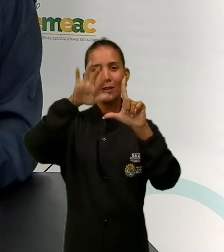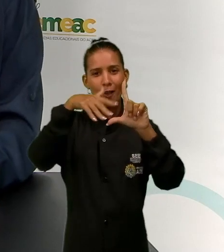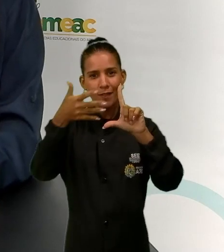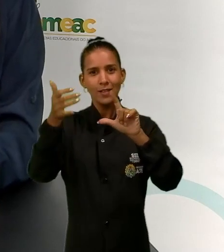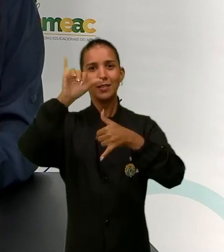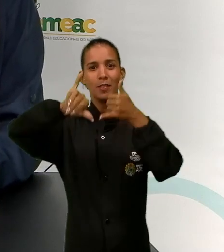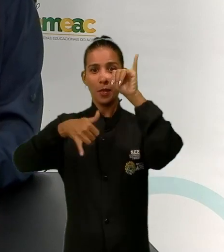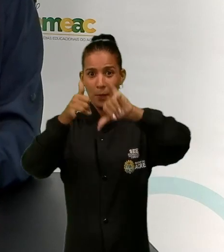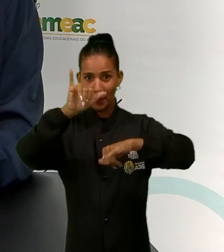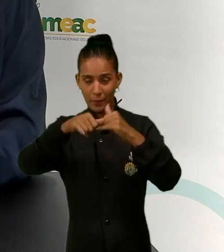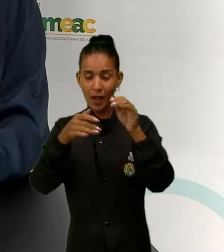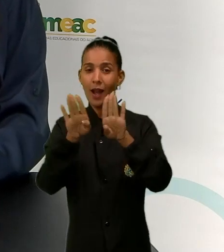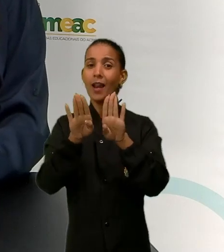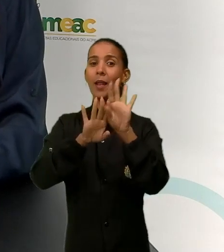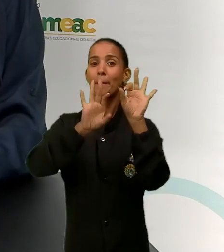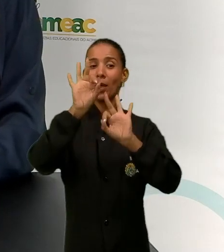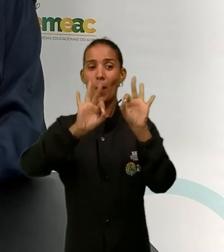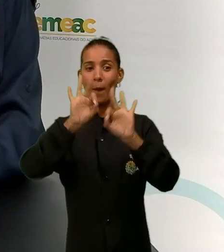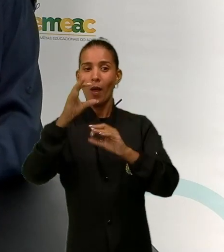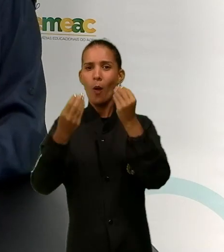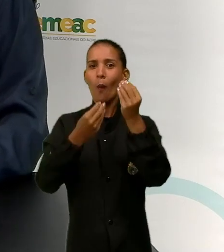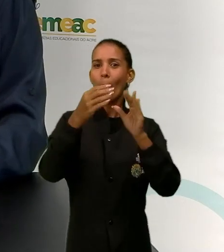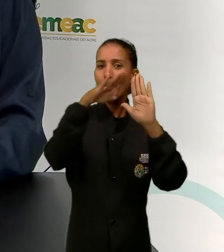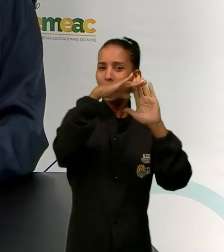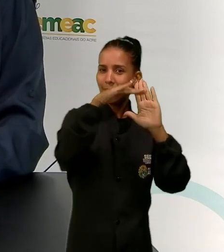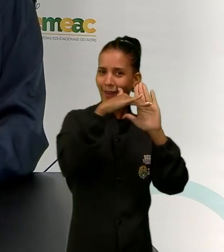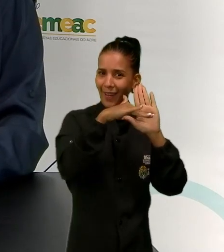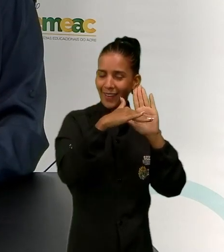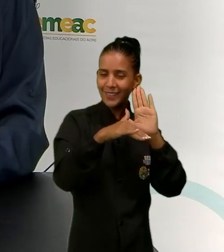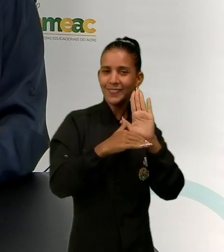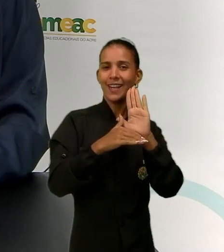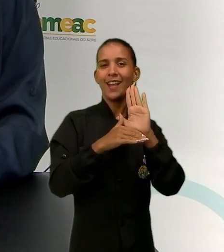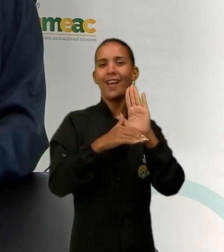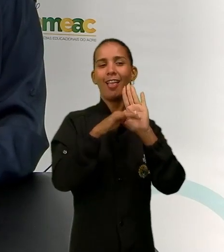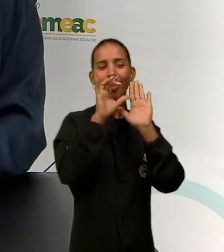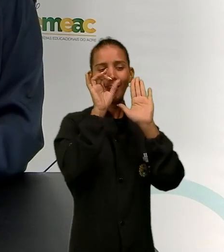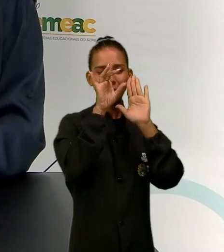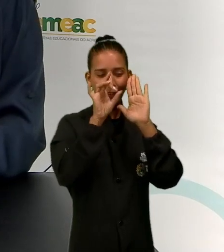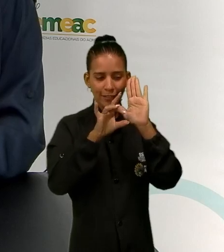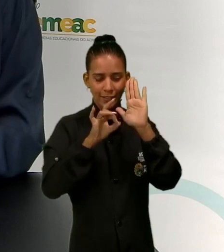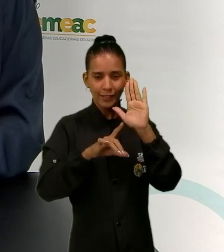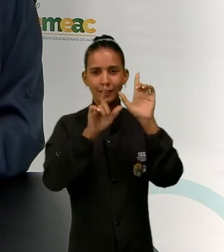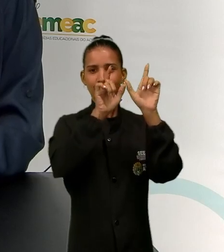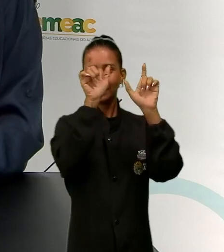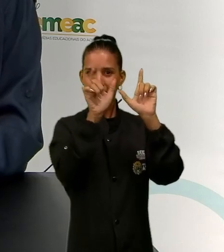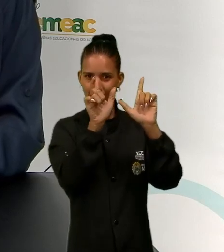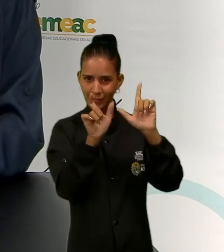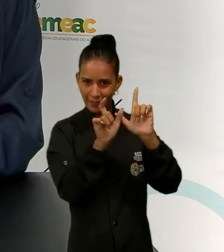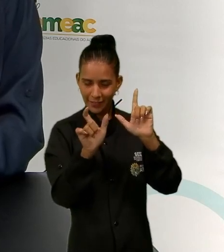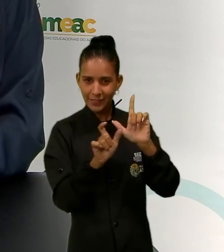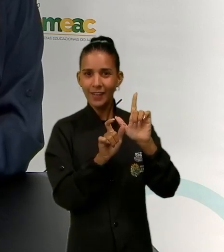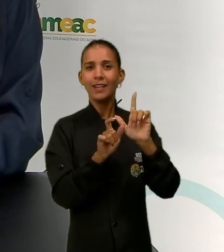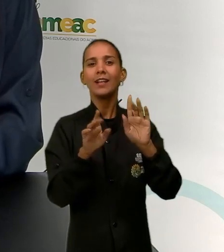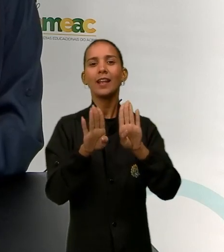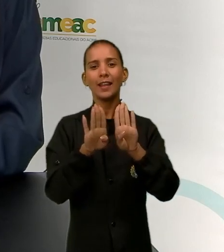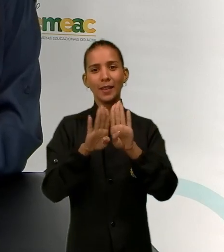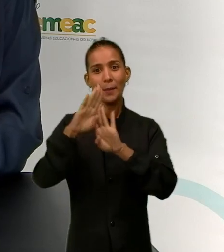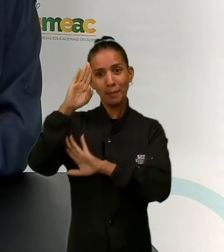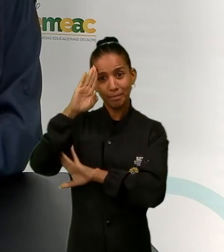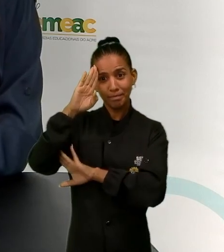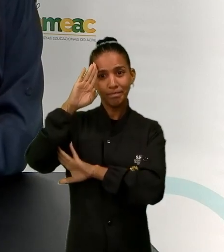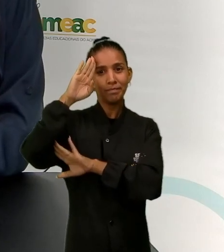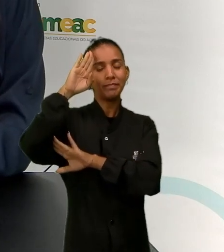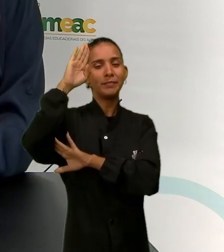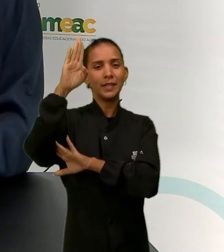a questão da organização e da classificação da tabela periódica. E por último, vimos as suas principais